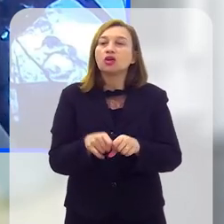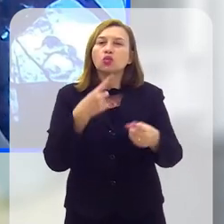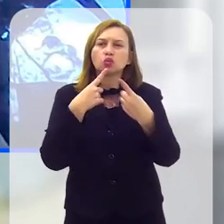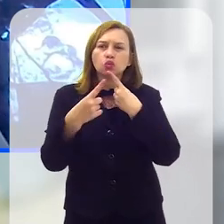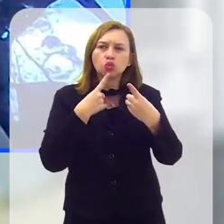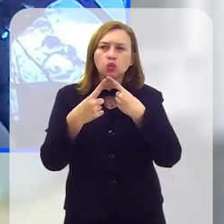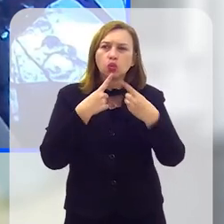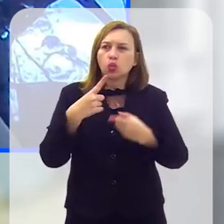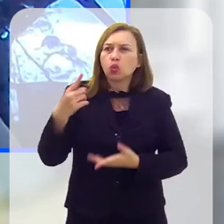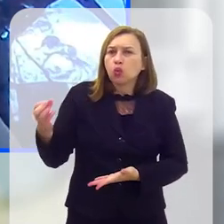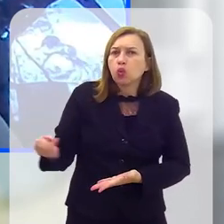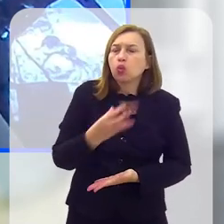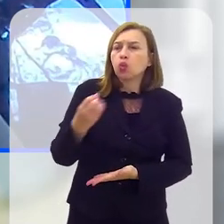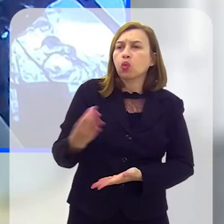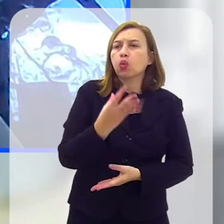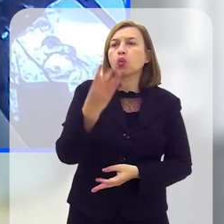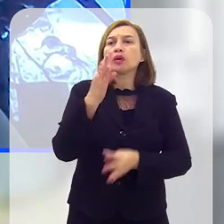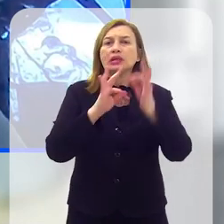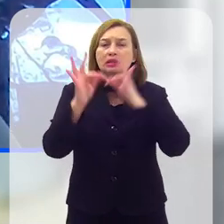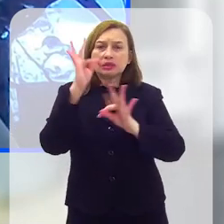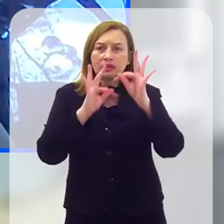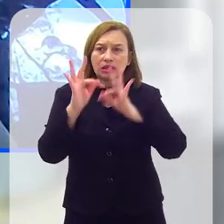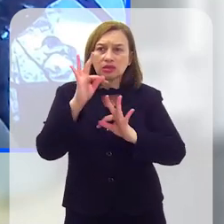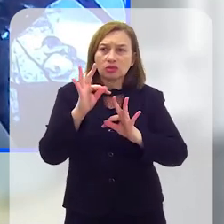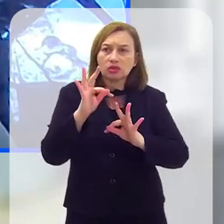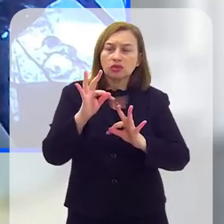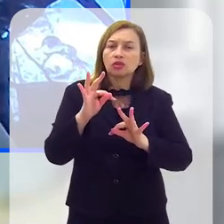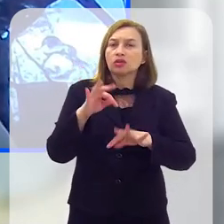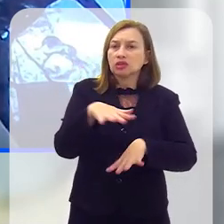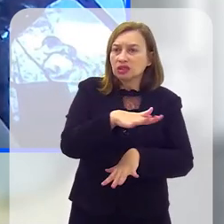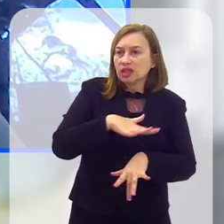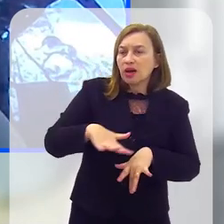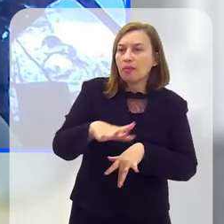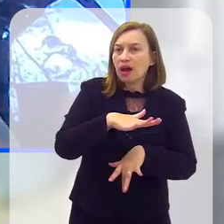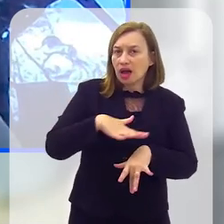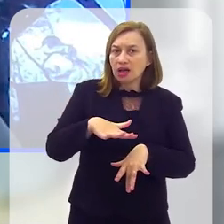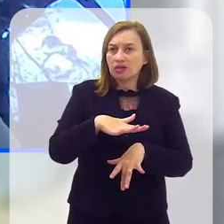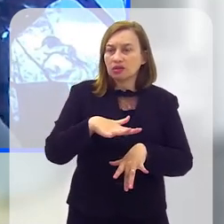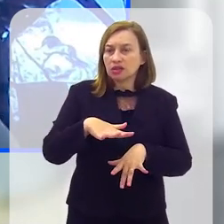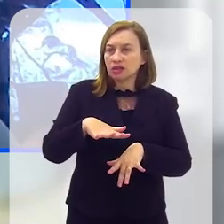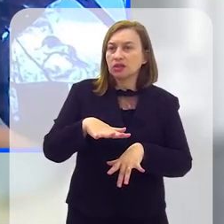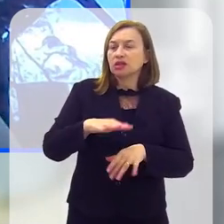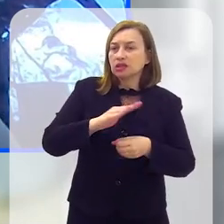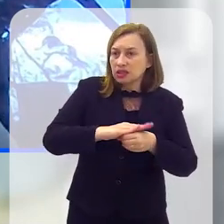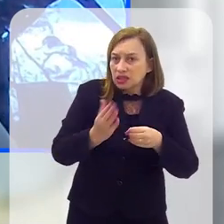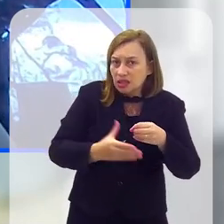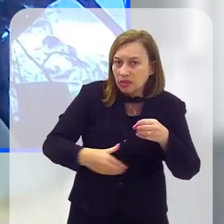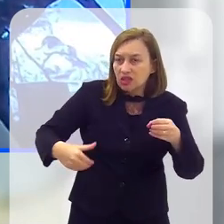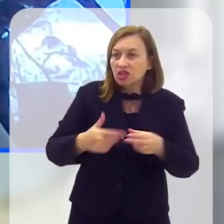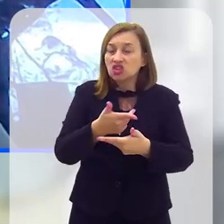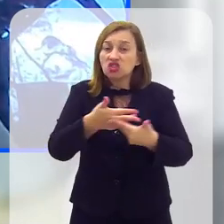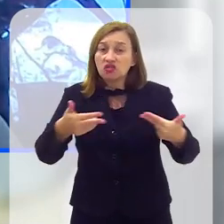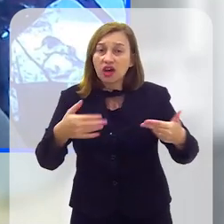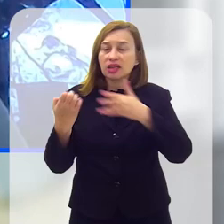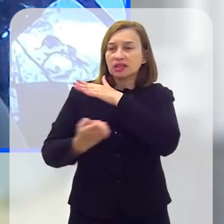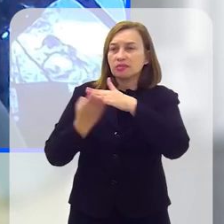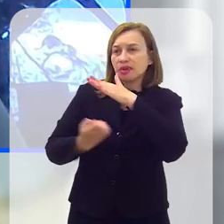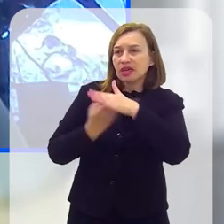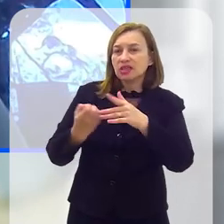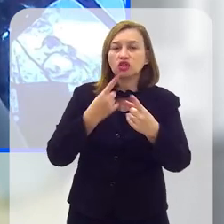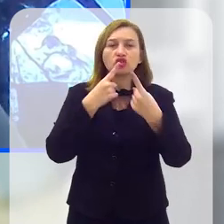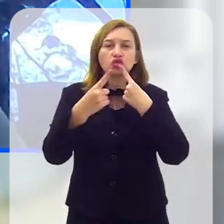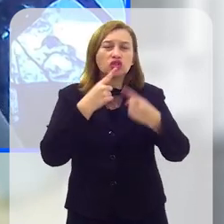trouxe uma discussão sobre inovação e tecnologia nos serviços de saneamento, diversas empresas e entes falando sobre isso, o